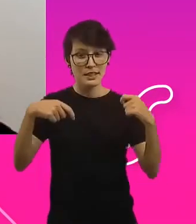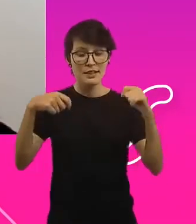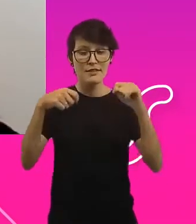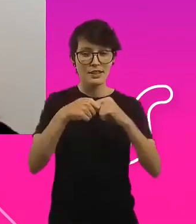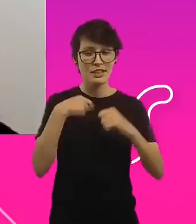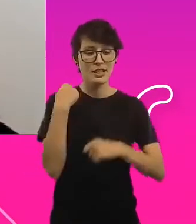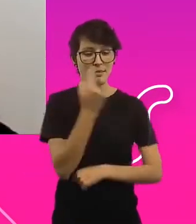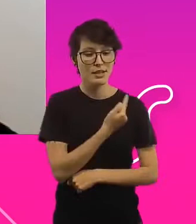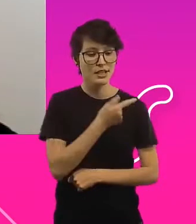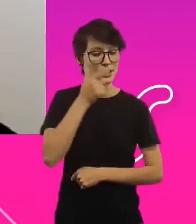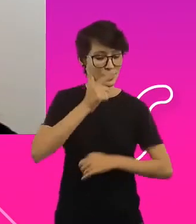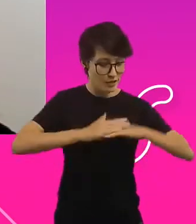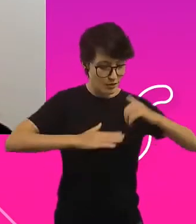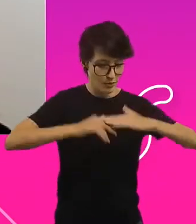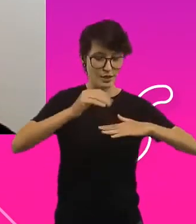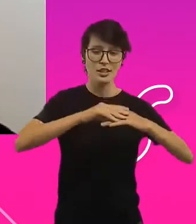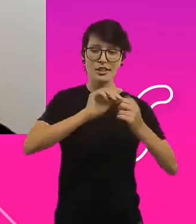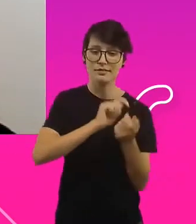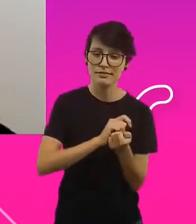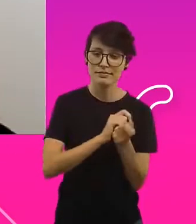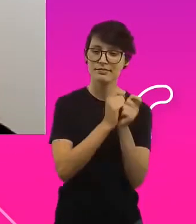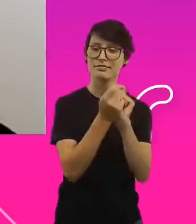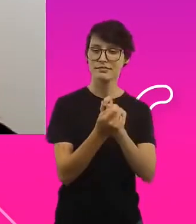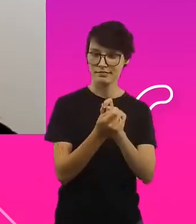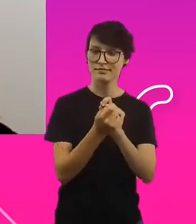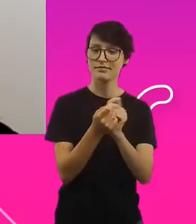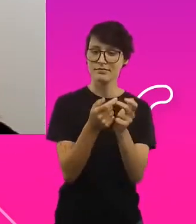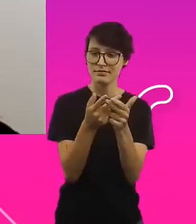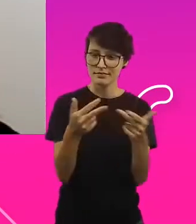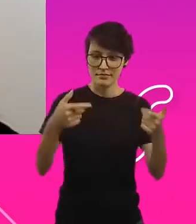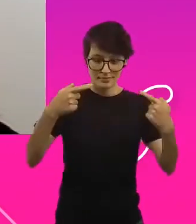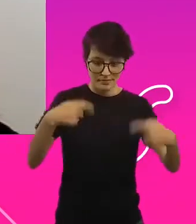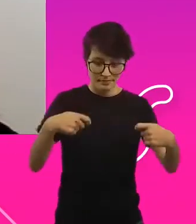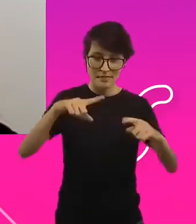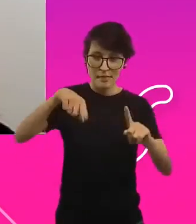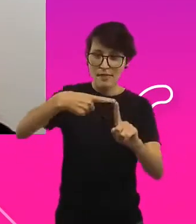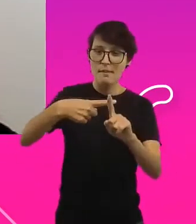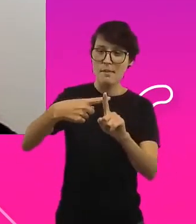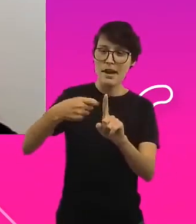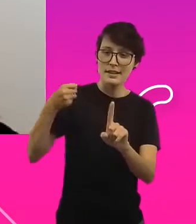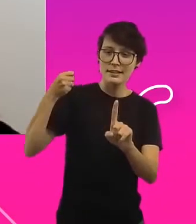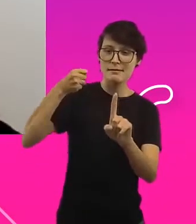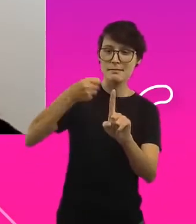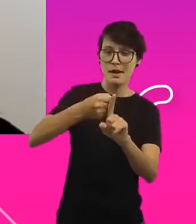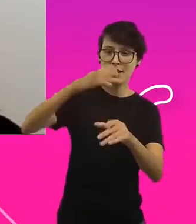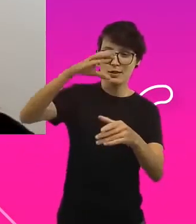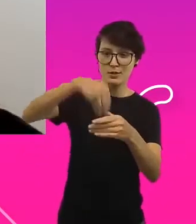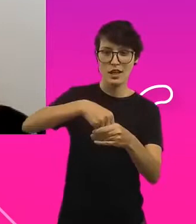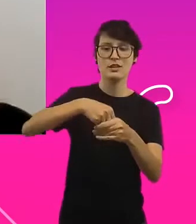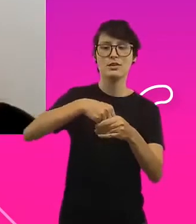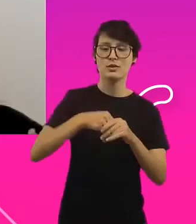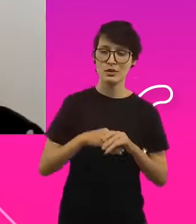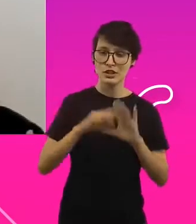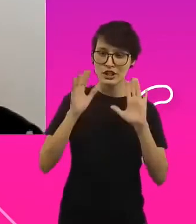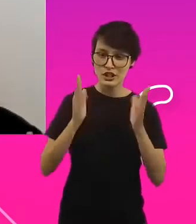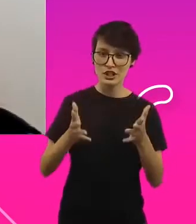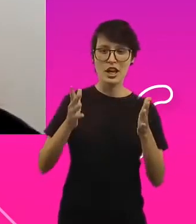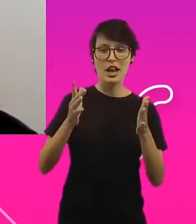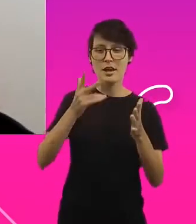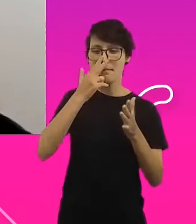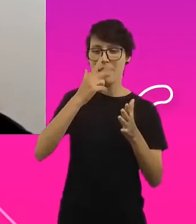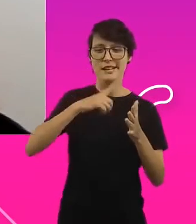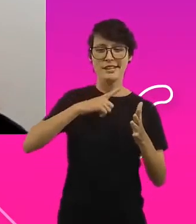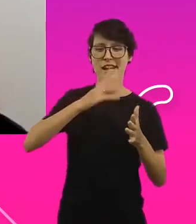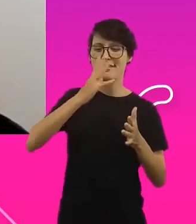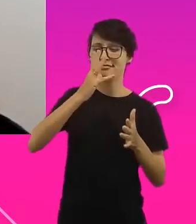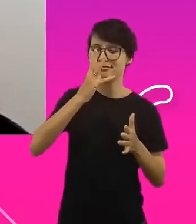conseguir suprir essas necessidades e esses impactos que foram gerados, que já vem de um longo período, né, já tem